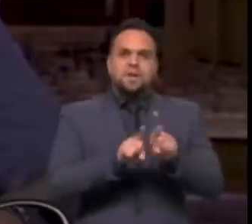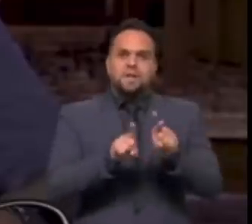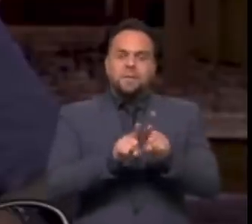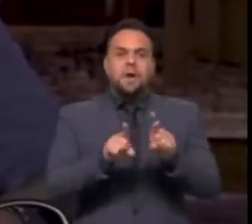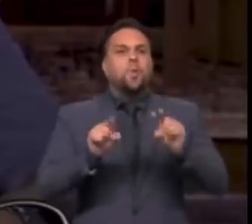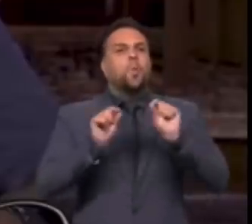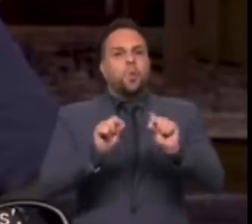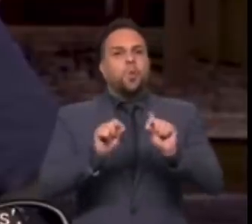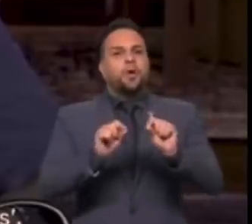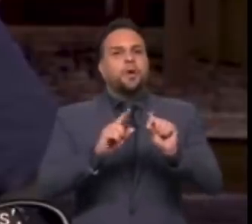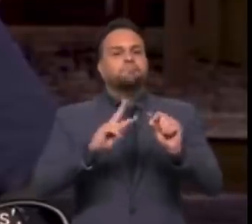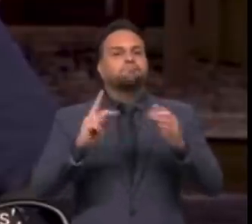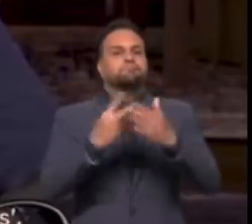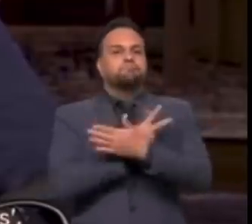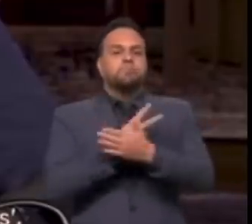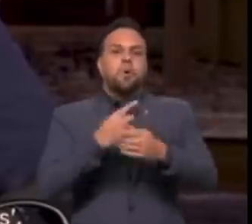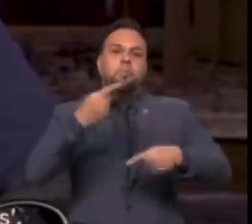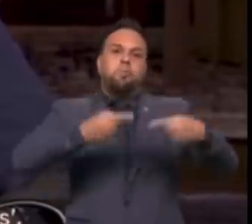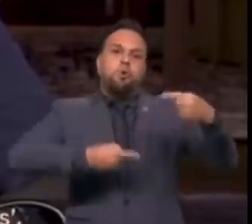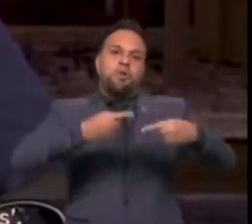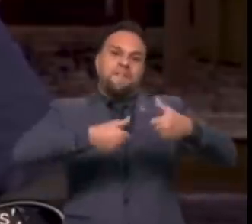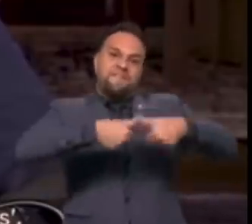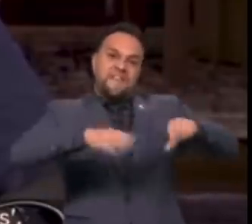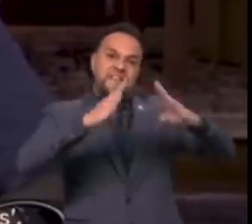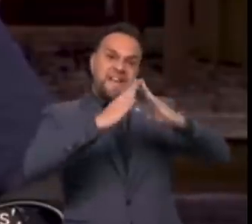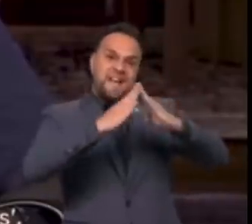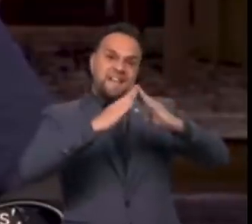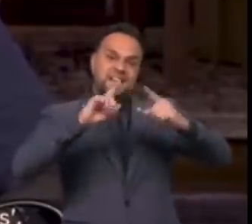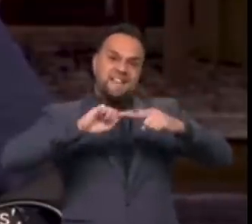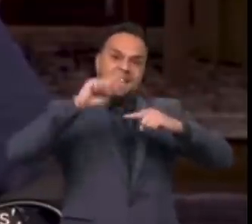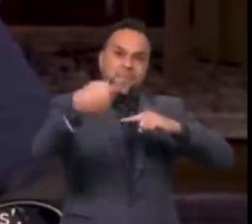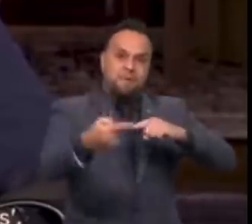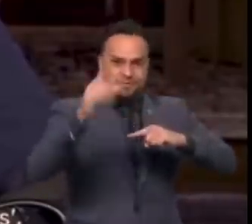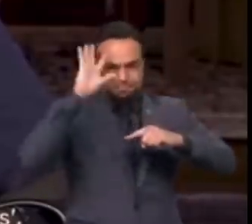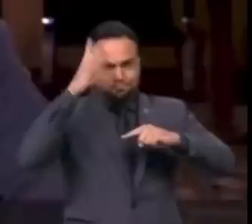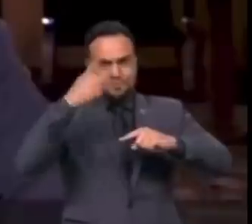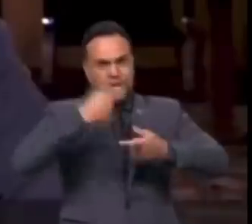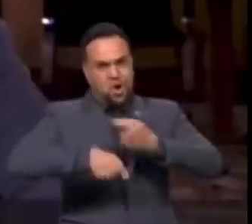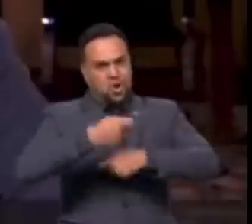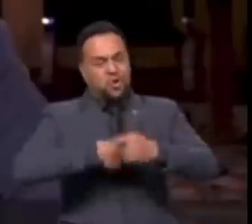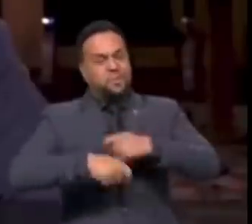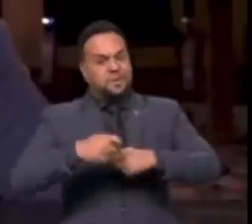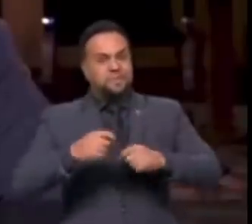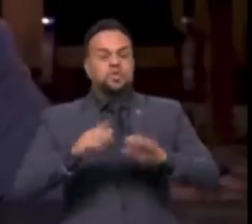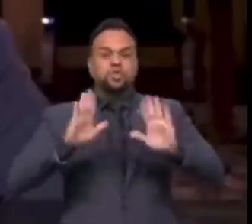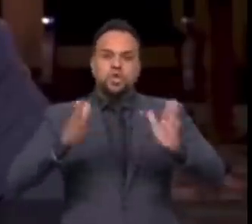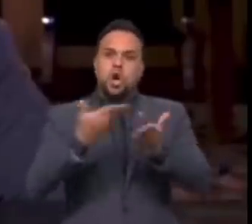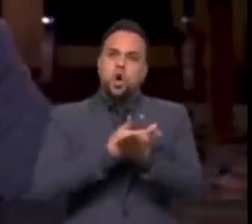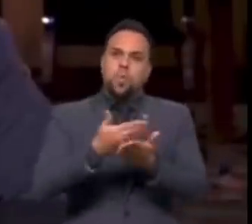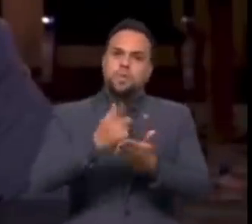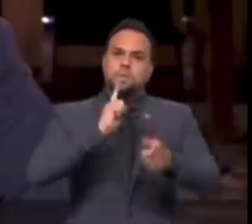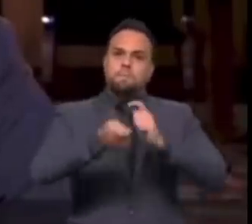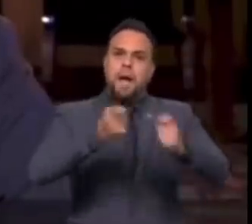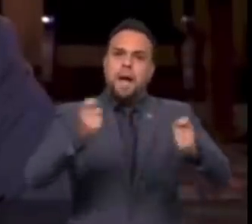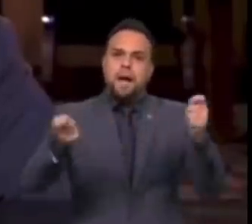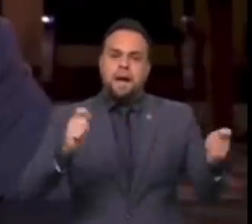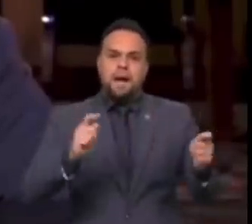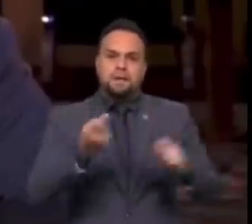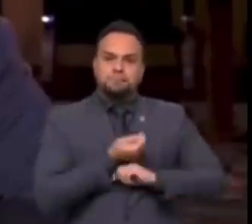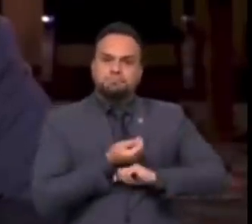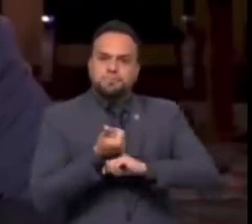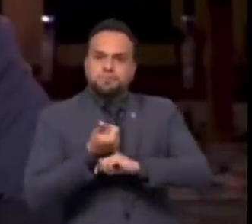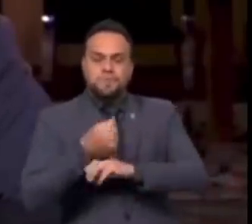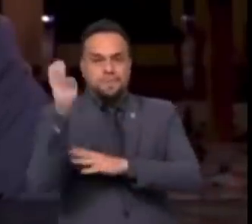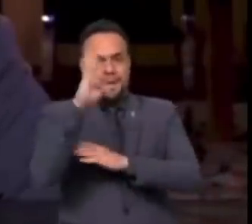consequência da equivocada política do fica em casa a economia a gente vê depois Já começamos a pagar o